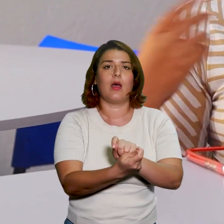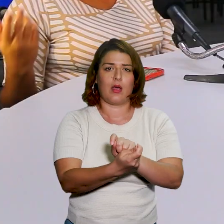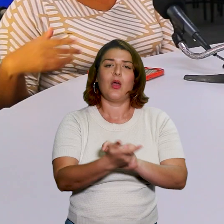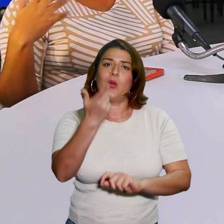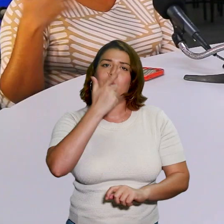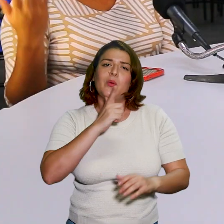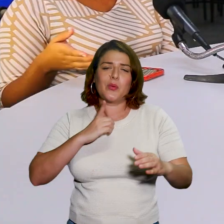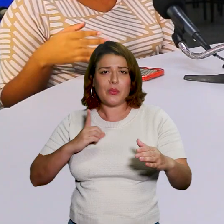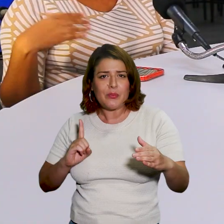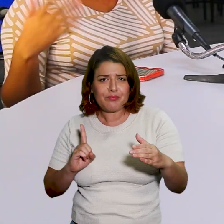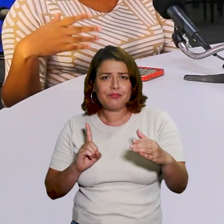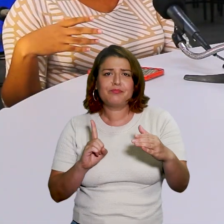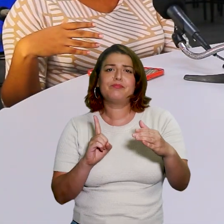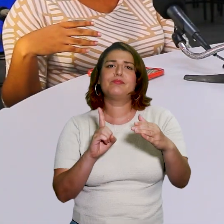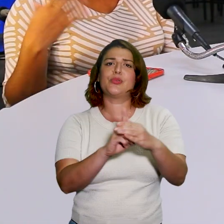isso